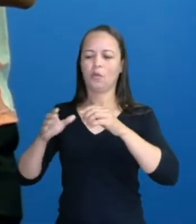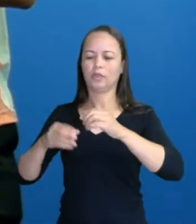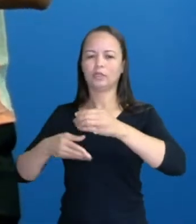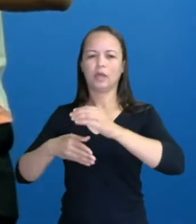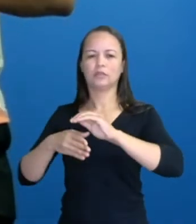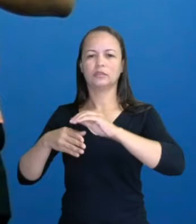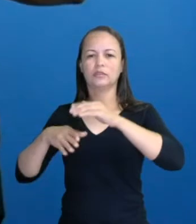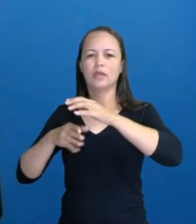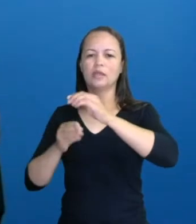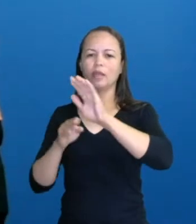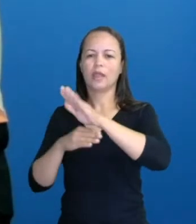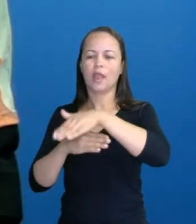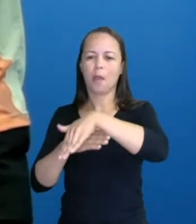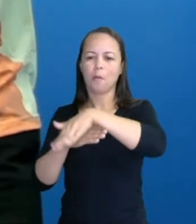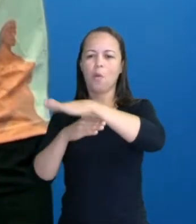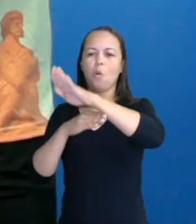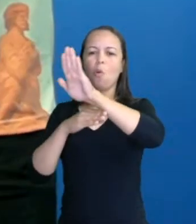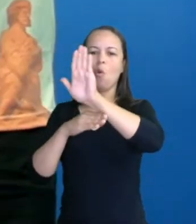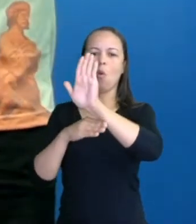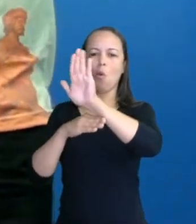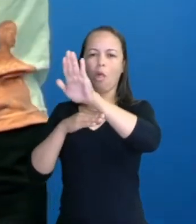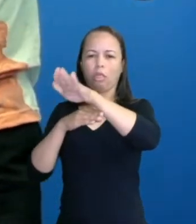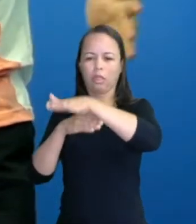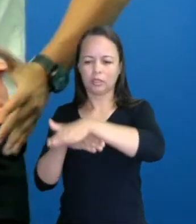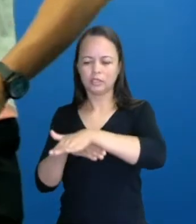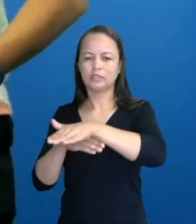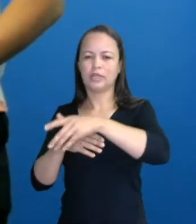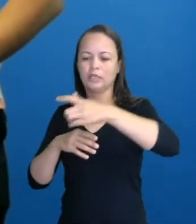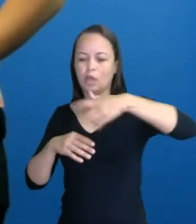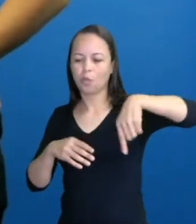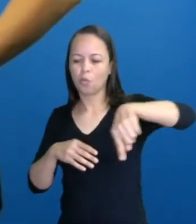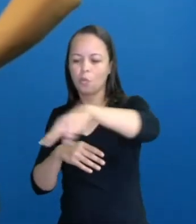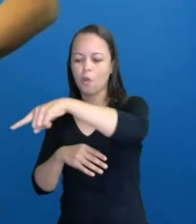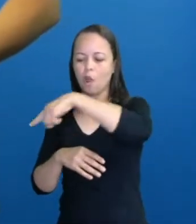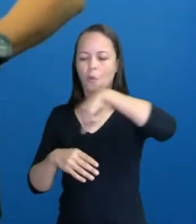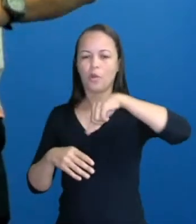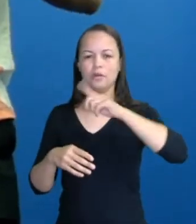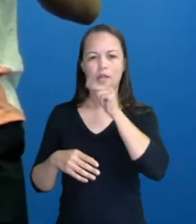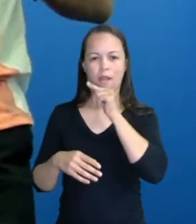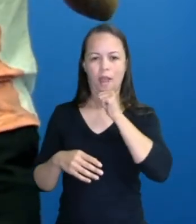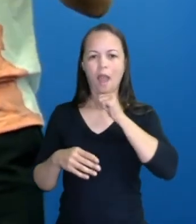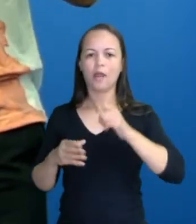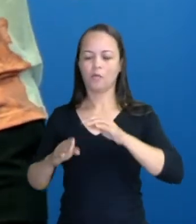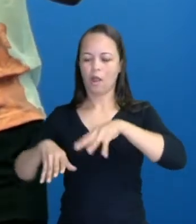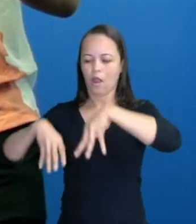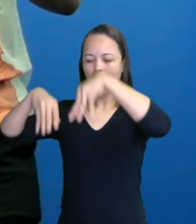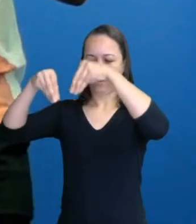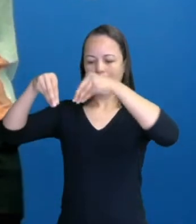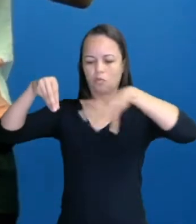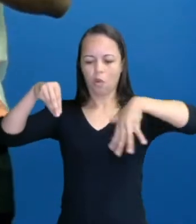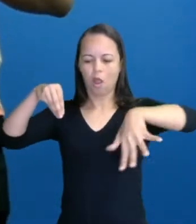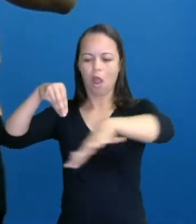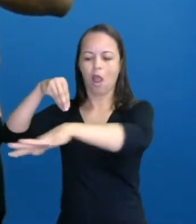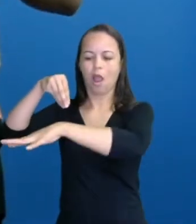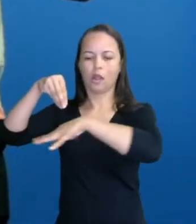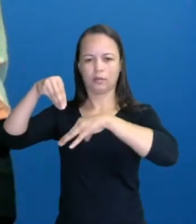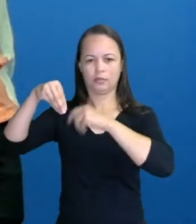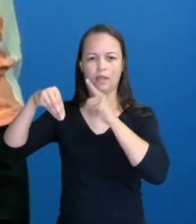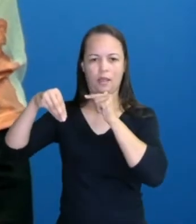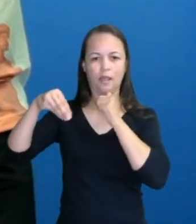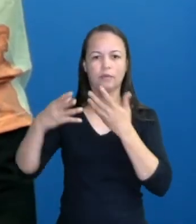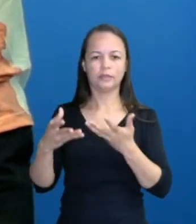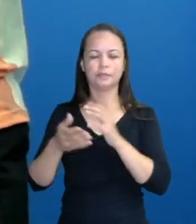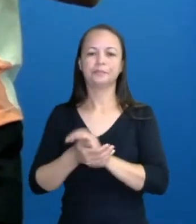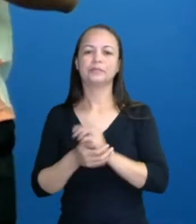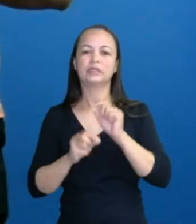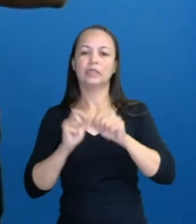depois sobem, enfim. Então, grandes fortalezas. Ali é o castelo do senhor feudal, a